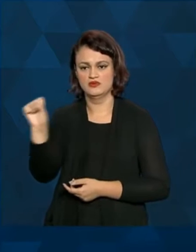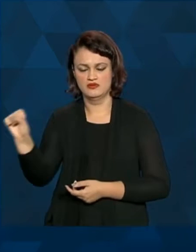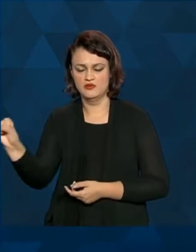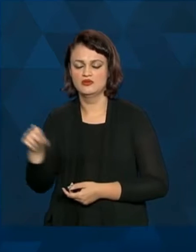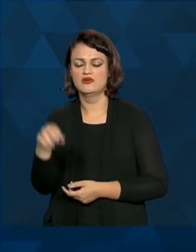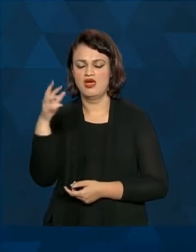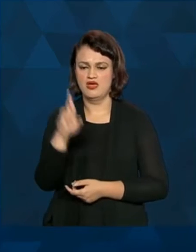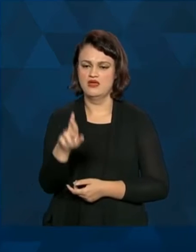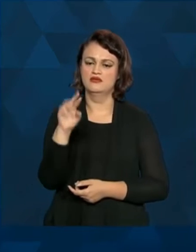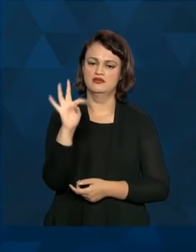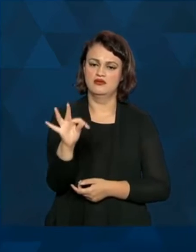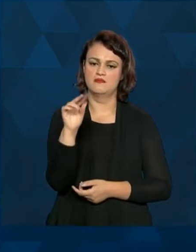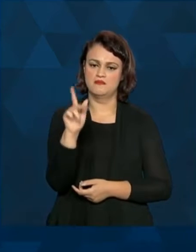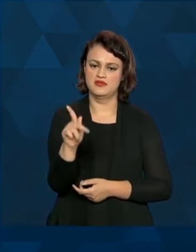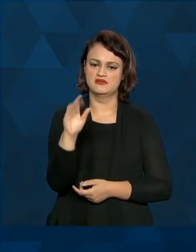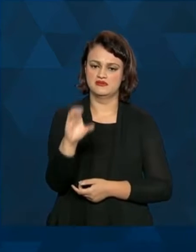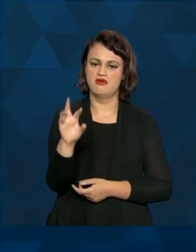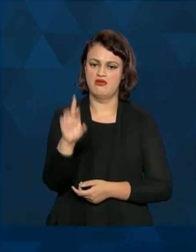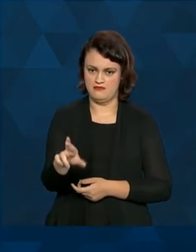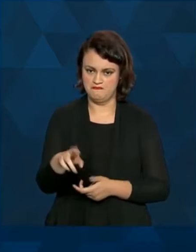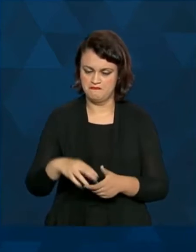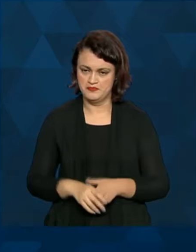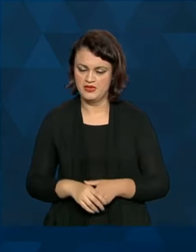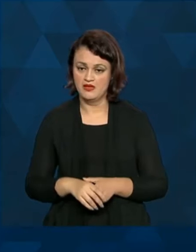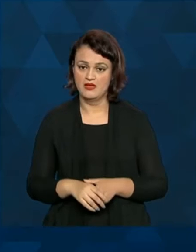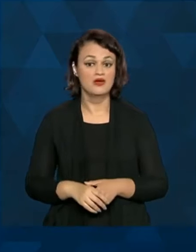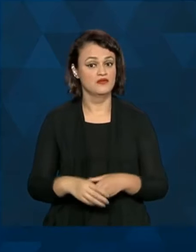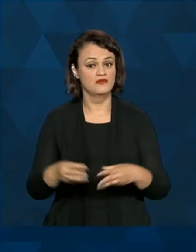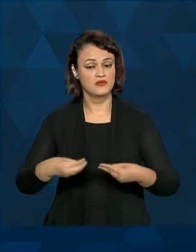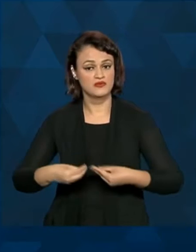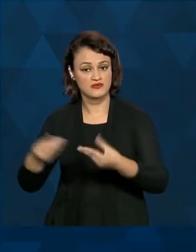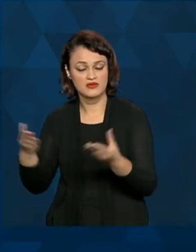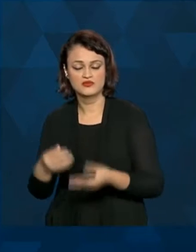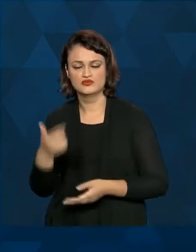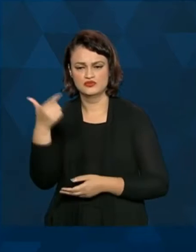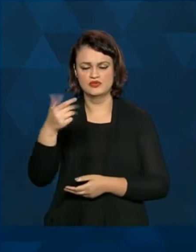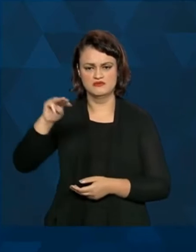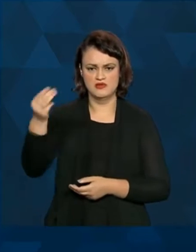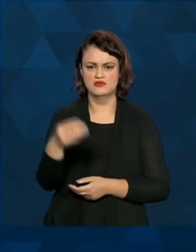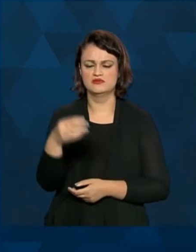87.088 RT-PCR. E foram distribuídas